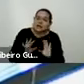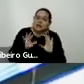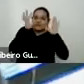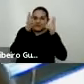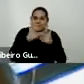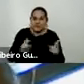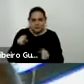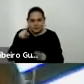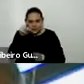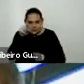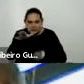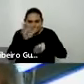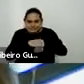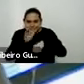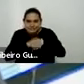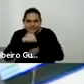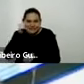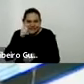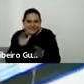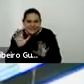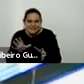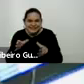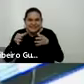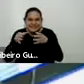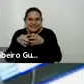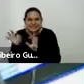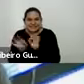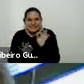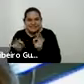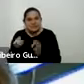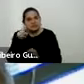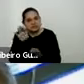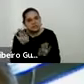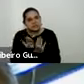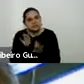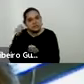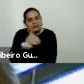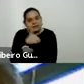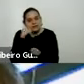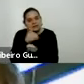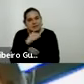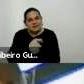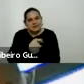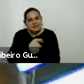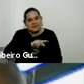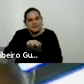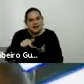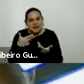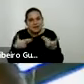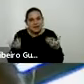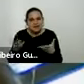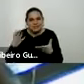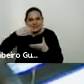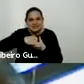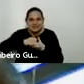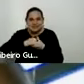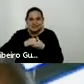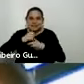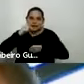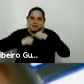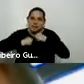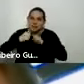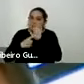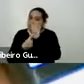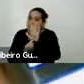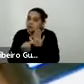dentro dessas fábricas. Isso mostra para o trabalhador a importância do sindicato. O